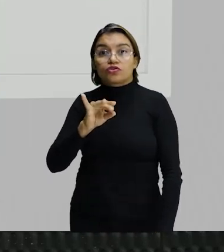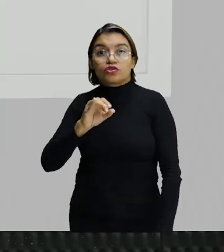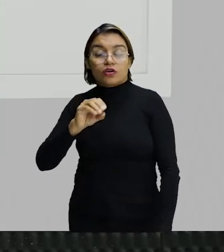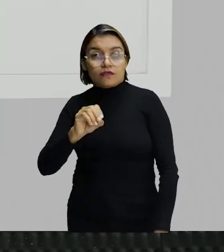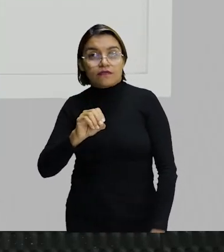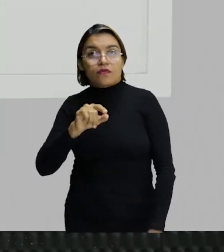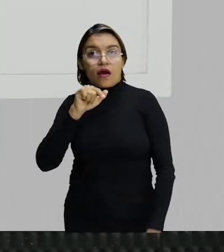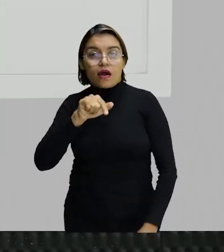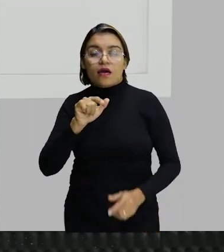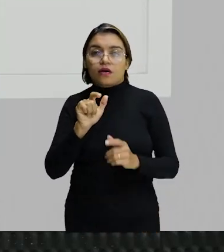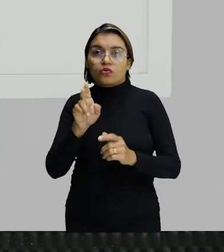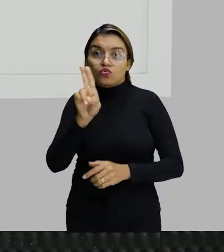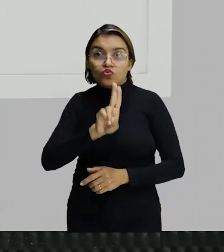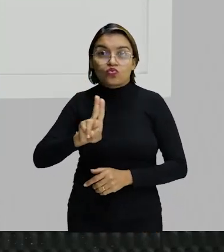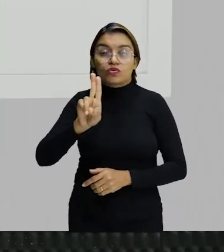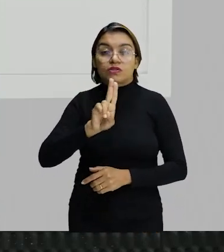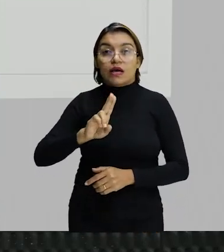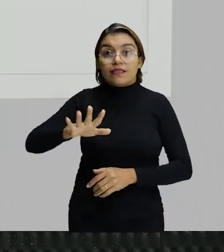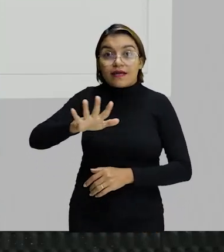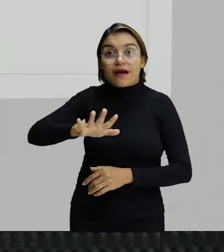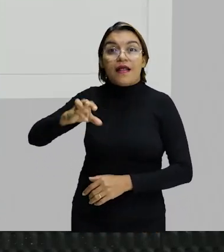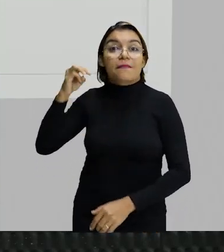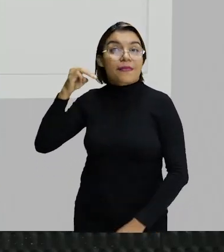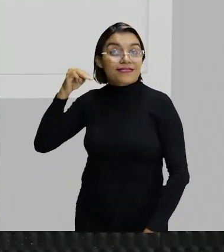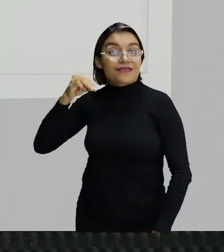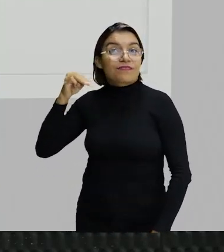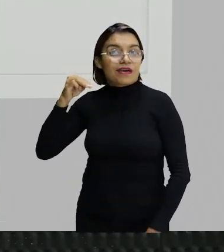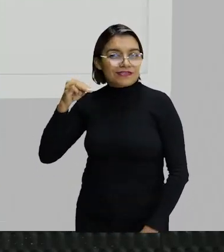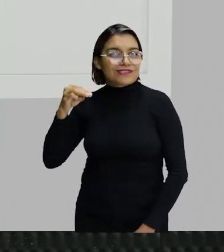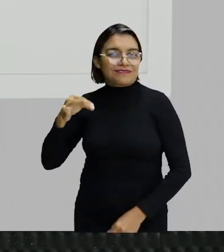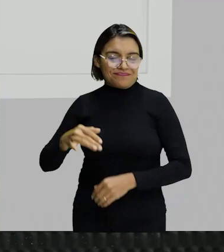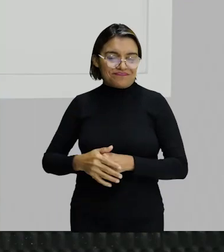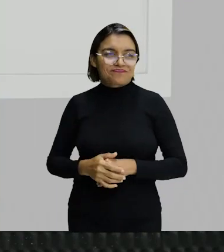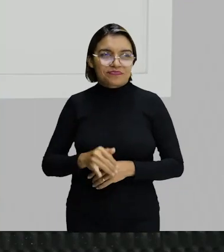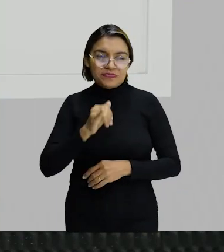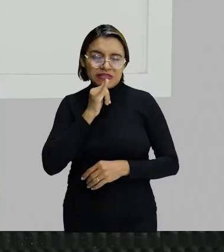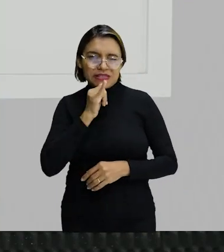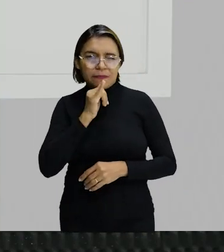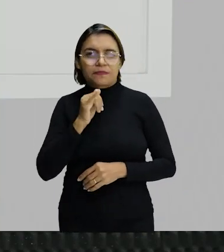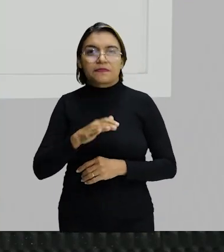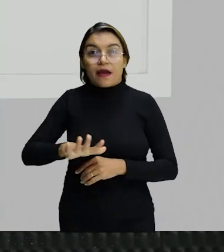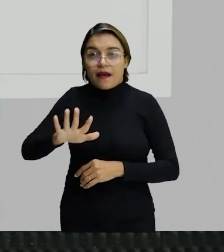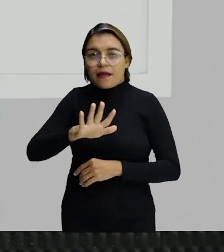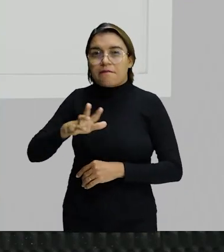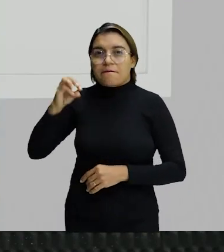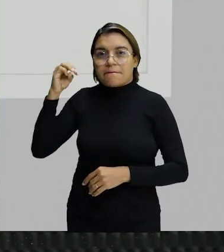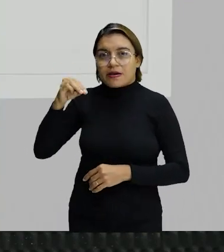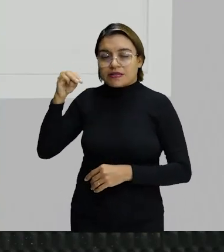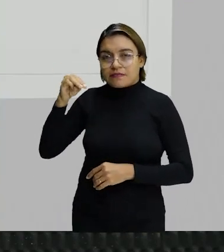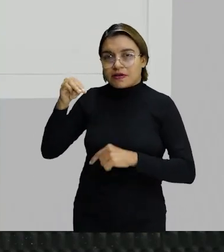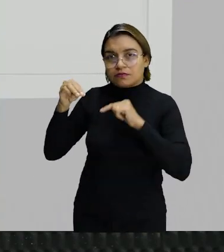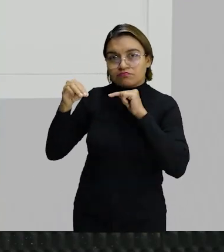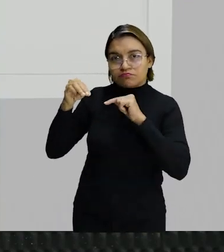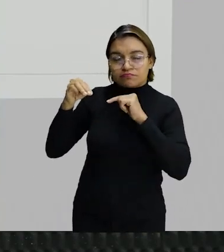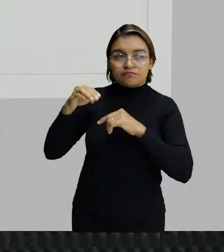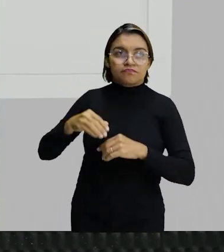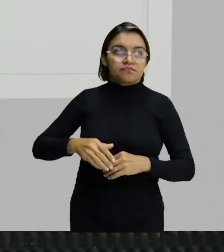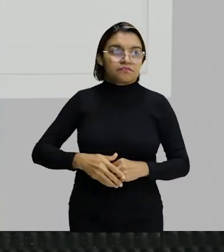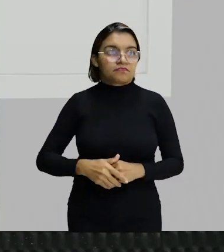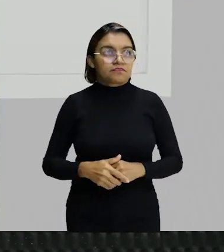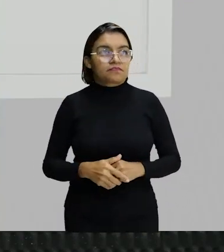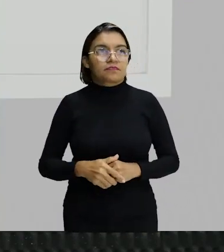silogismo amplamente utilizado na matemática, por exemplo. Olha aqui, ó. Por exemplo, eu tenho a matemática,